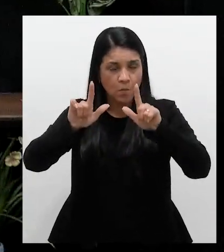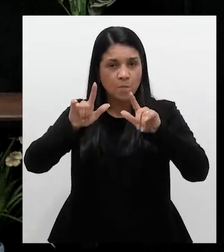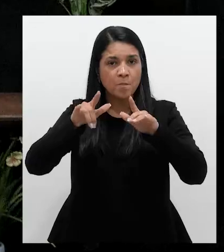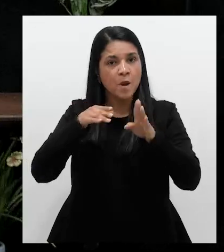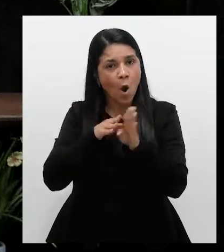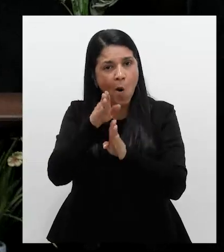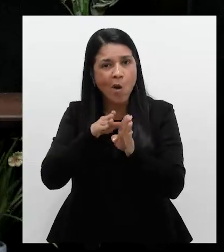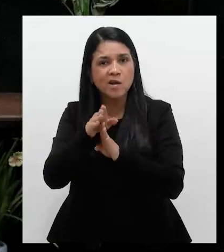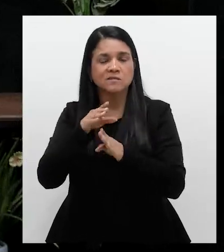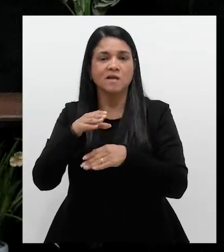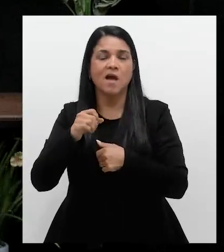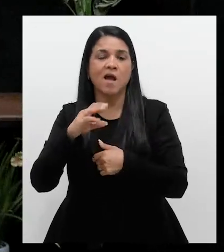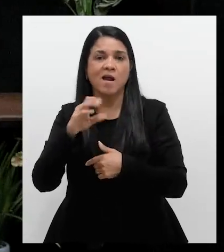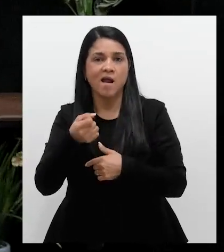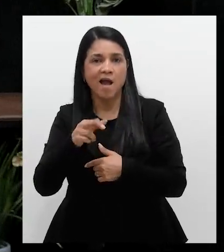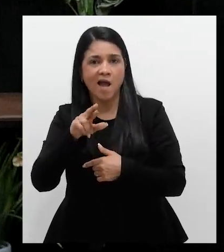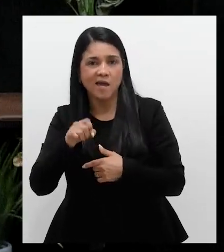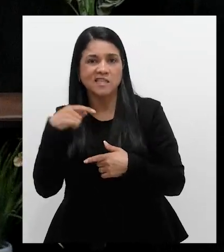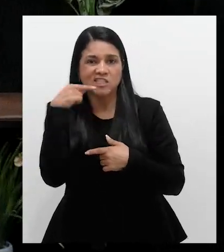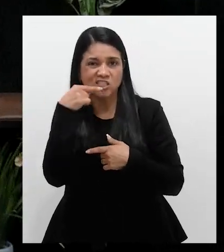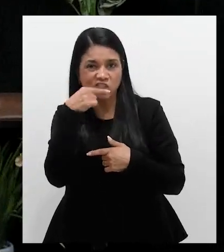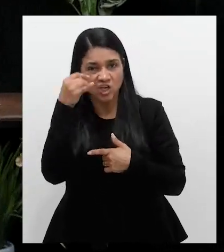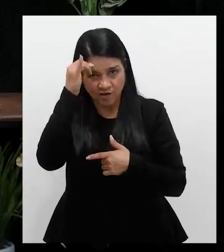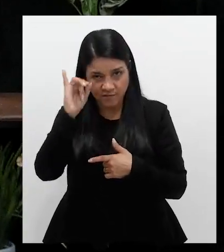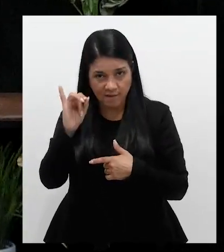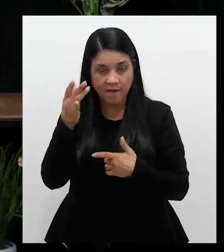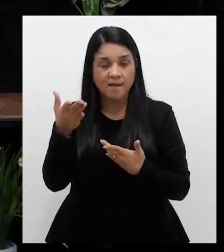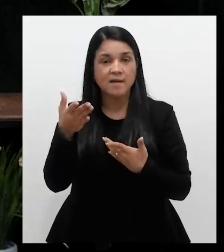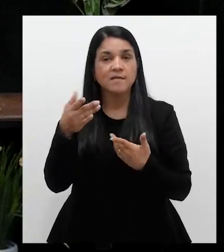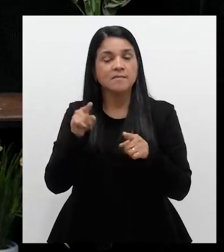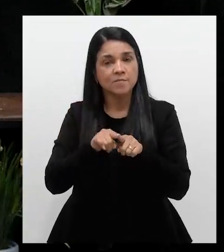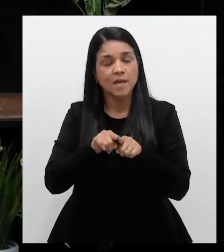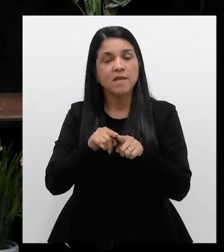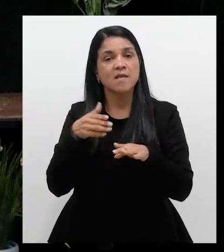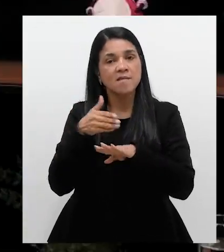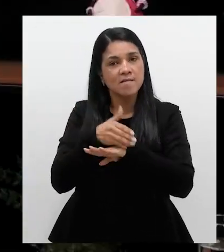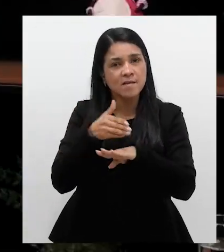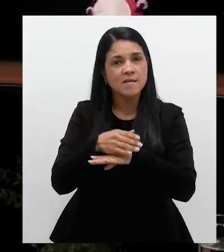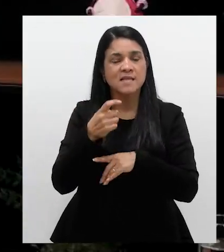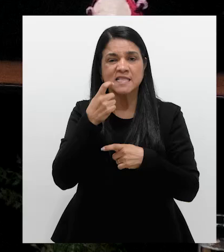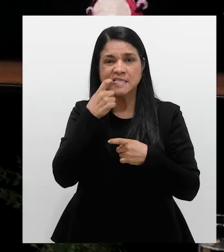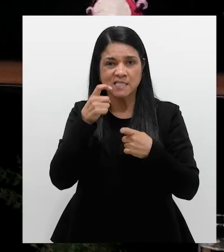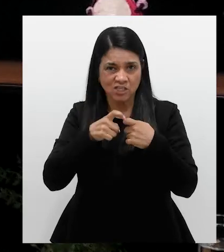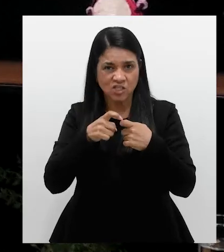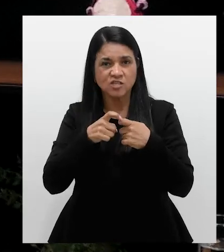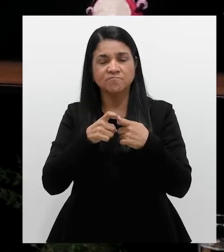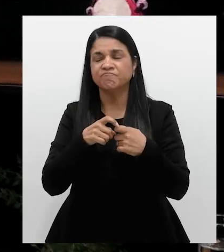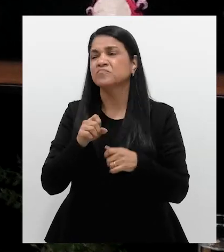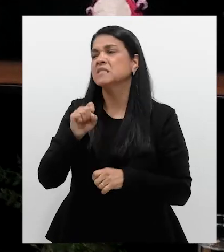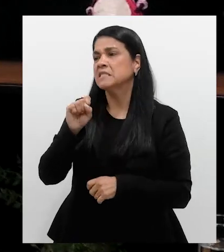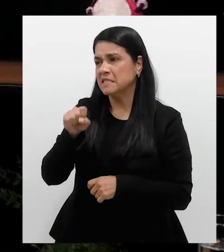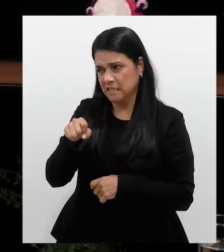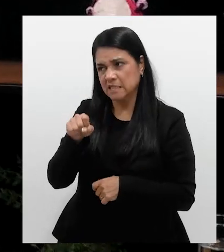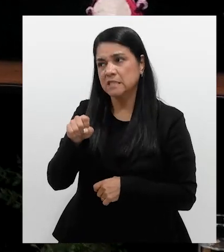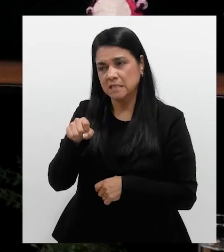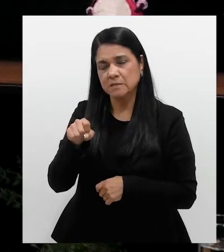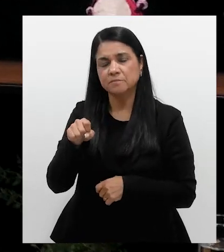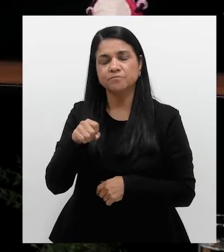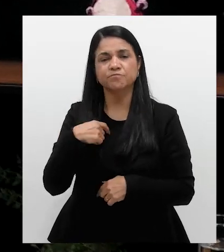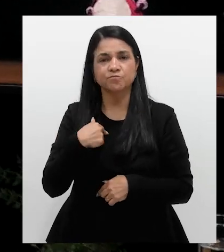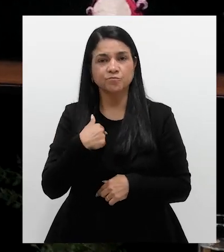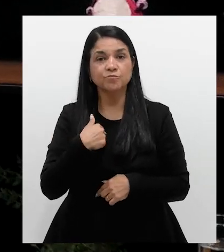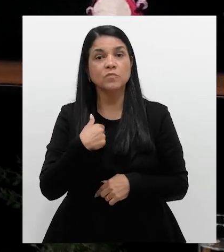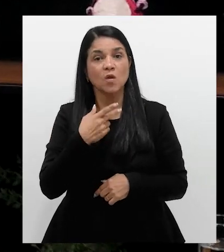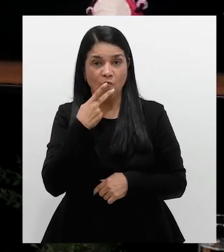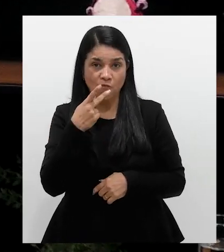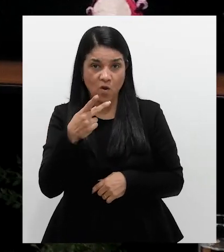questão das cáries, enfim, das pessoas terem que ir ao dentista? Eu acredito que sim, Vicente. Eu acho que sim, porque,